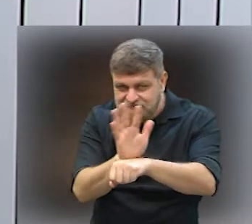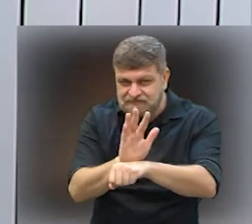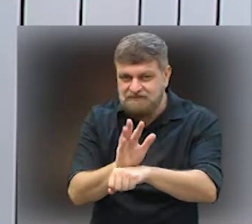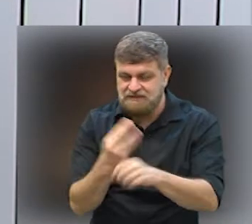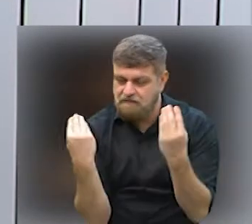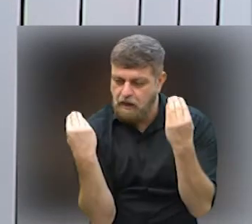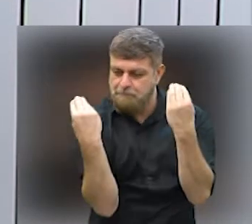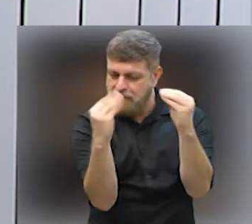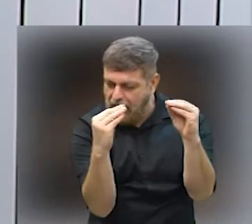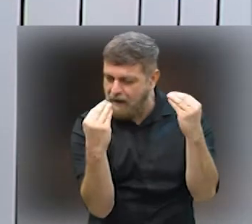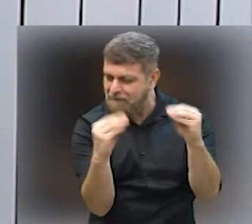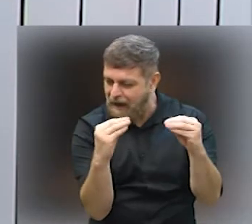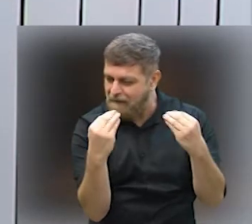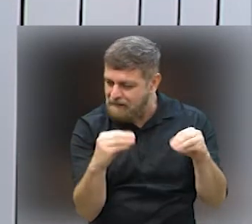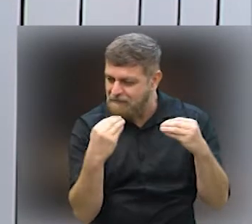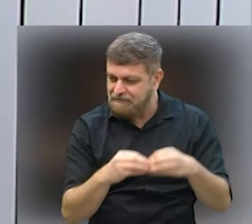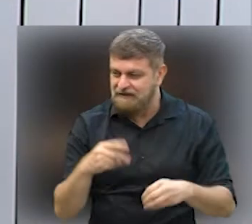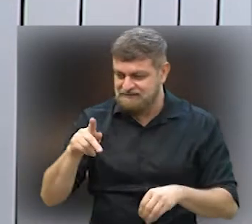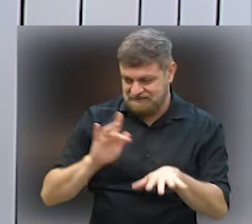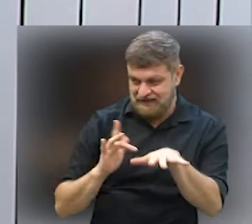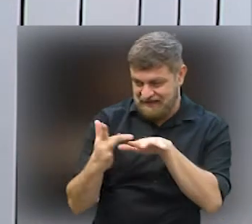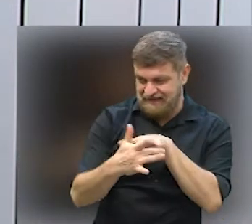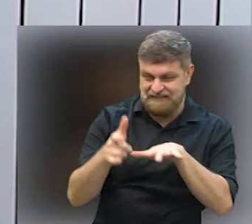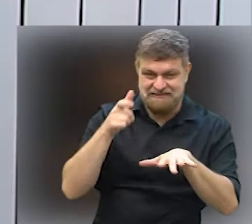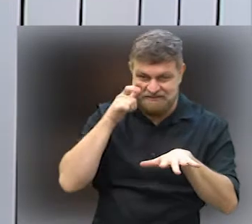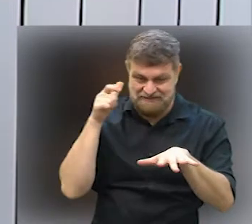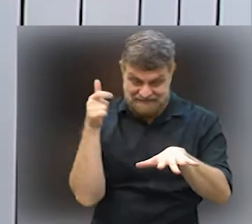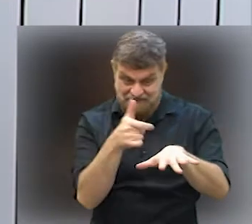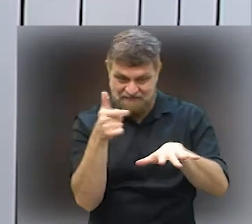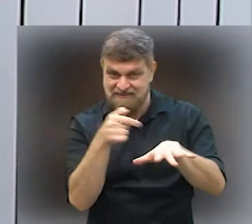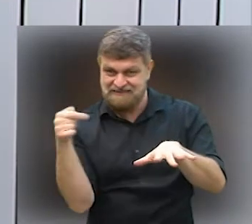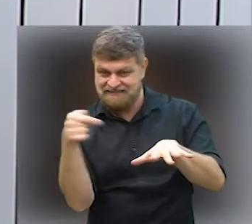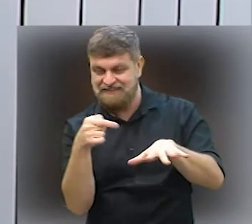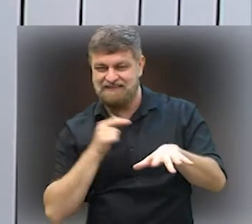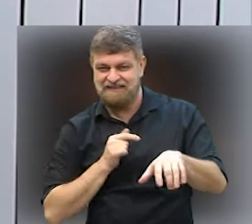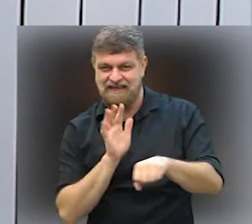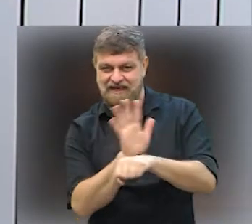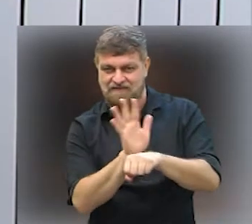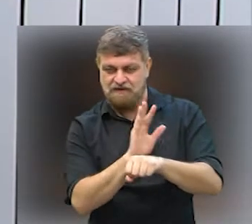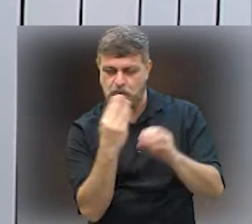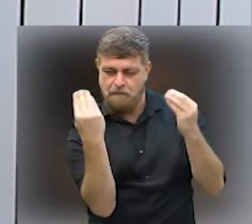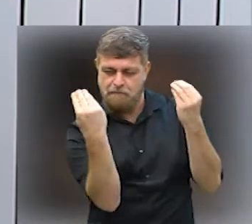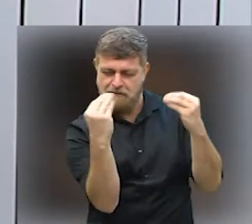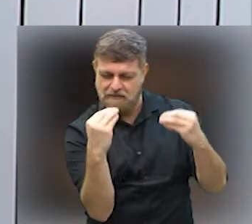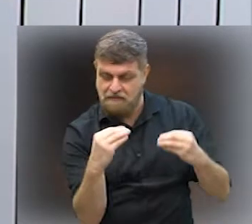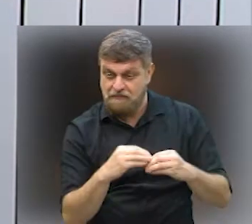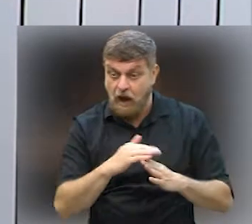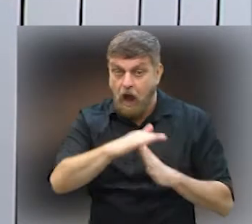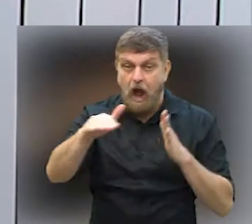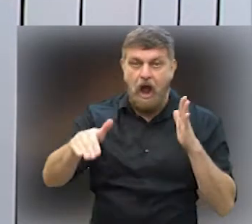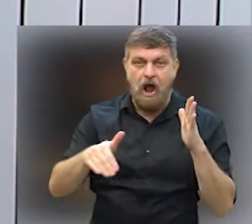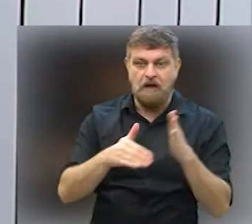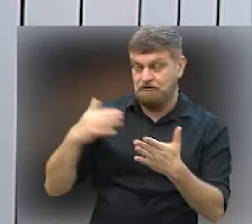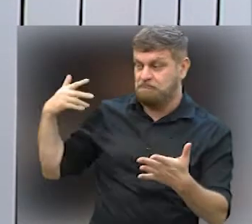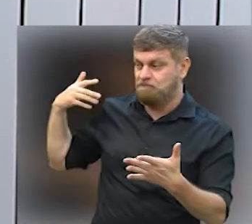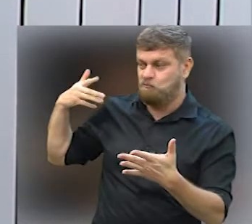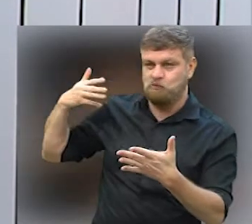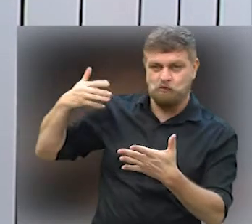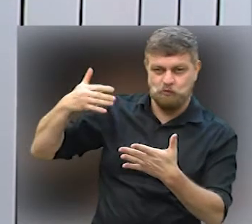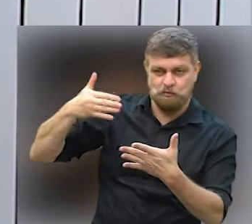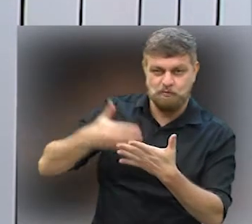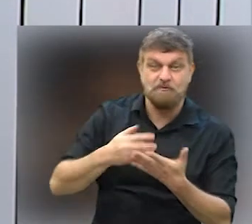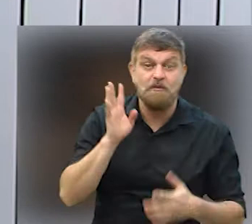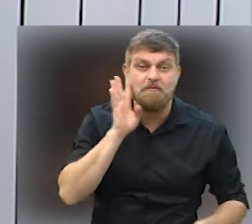foi atualizando nas suas redes sociais, né? Todos os momentos que você passou por